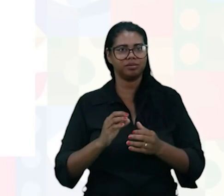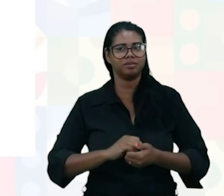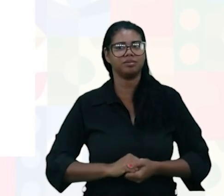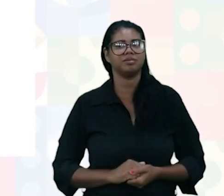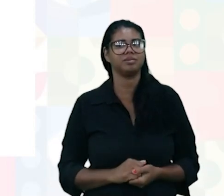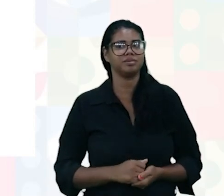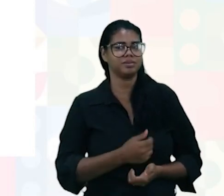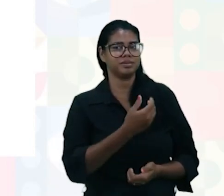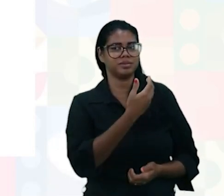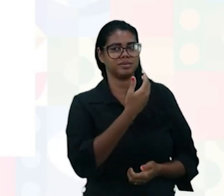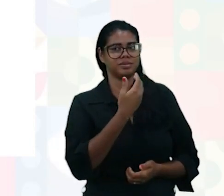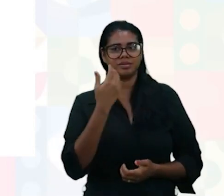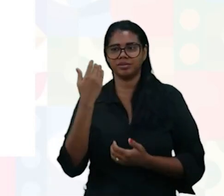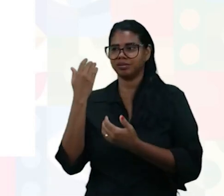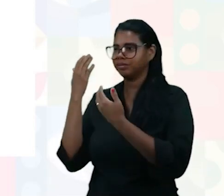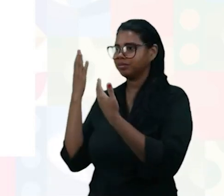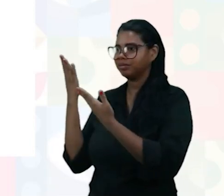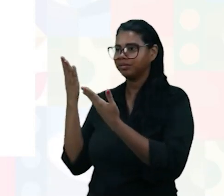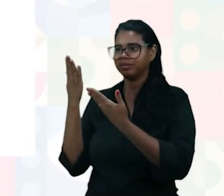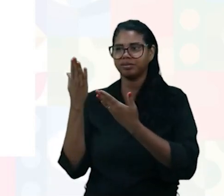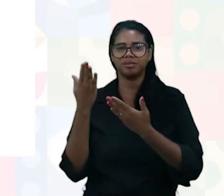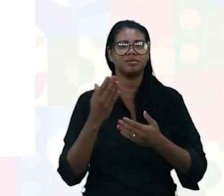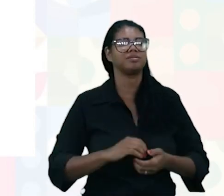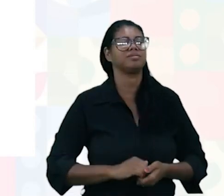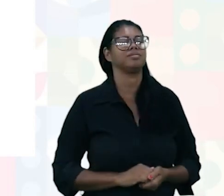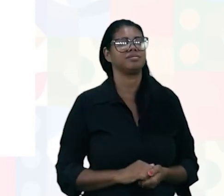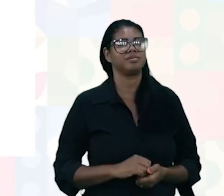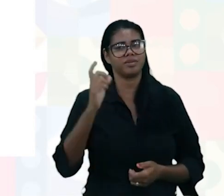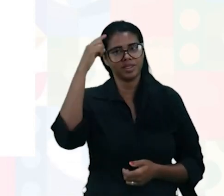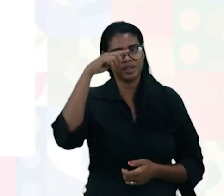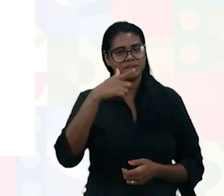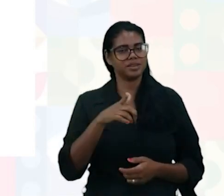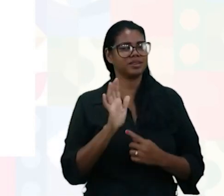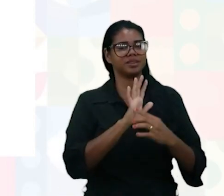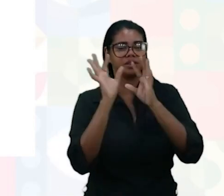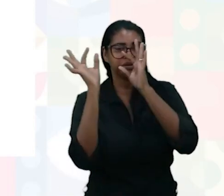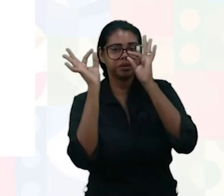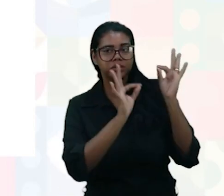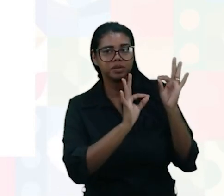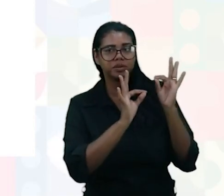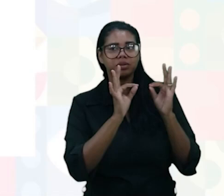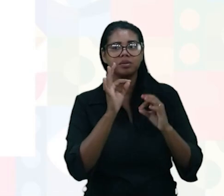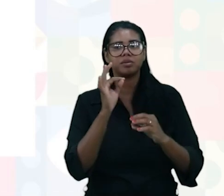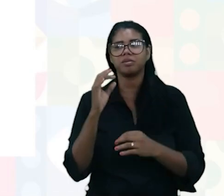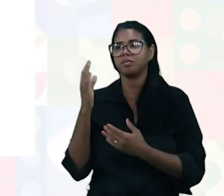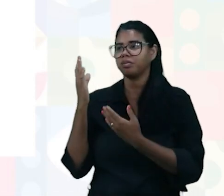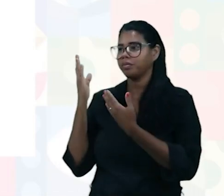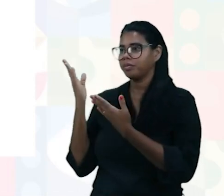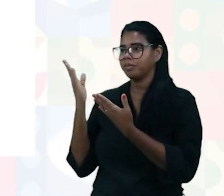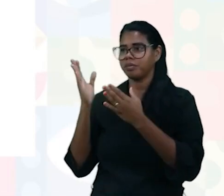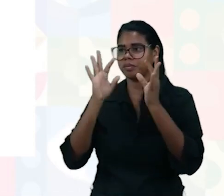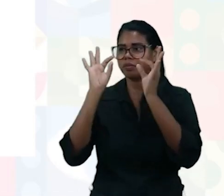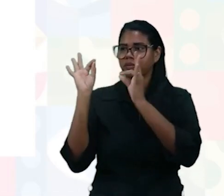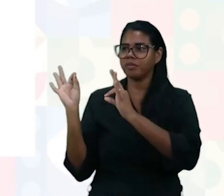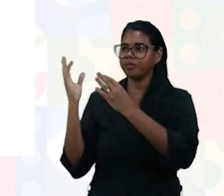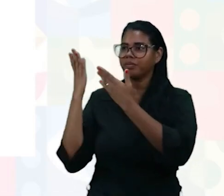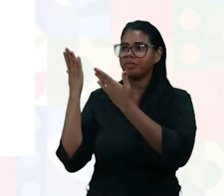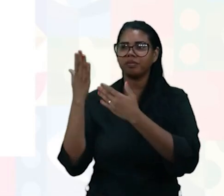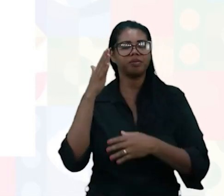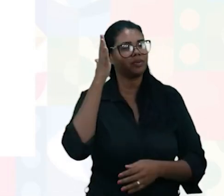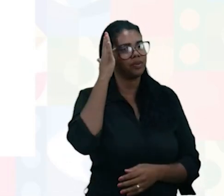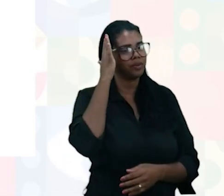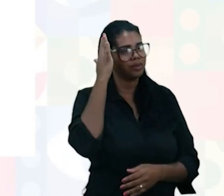tá achando complicado, mas não é complicado não, gente. É fácil, é só a gente prestar um pouco de atenção, né? Entendendo como